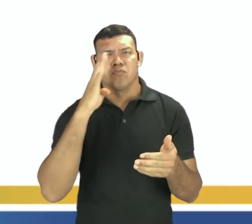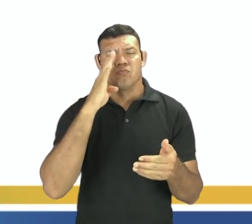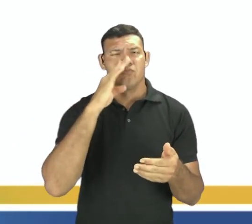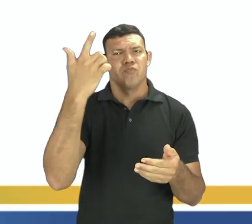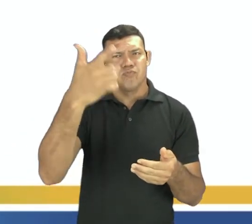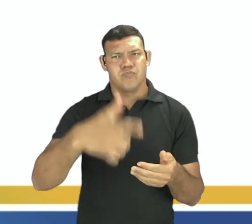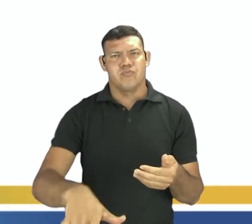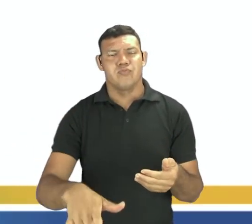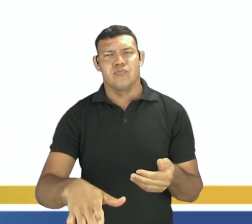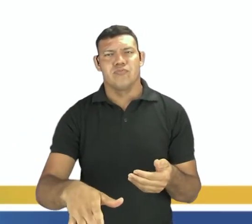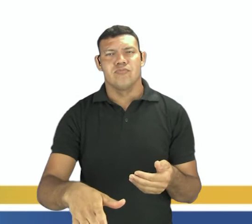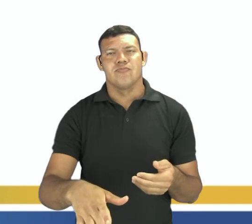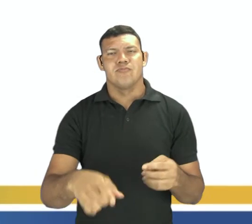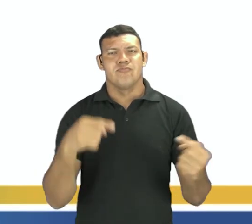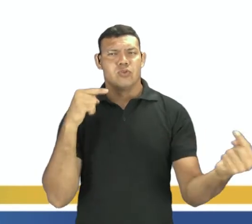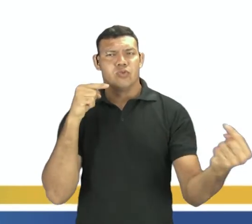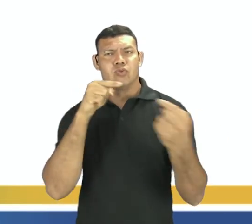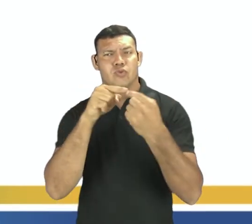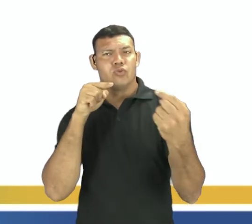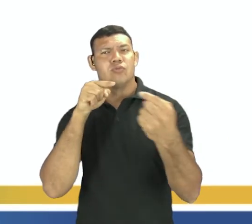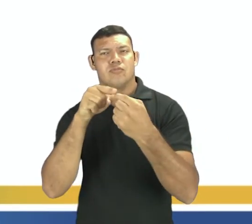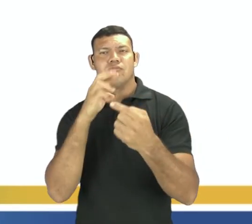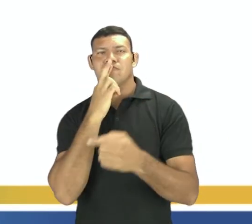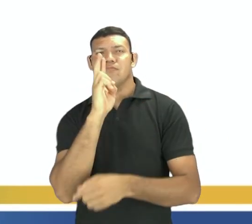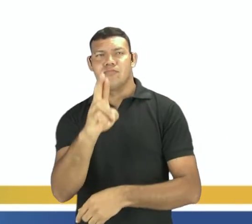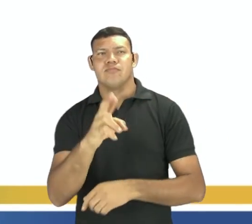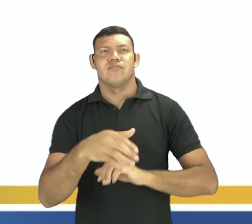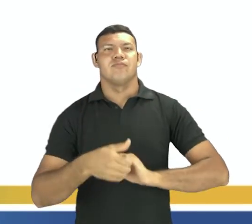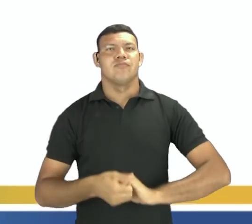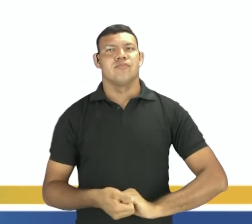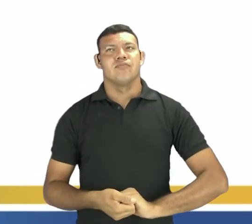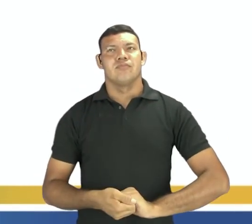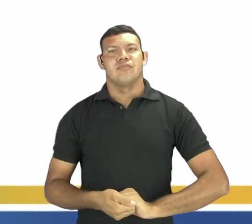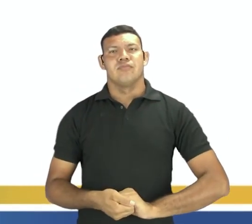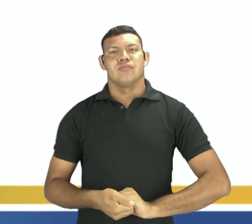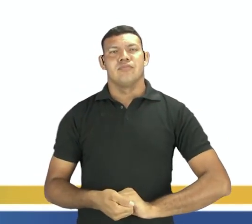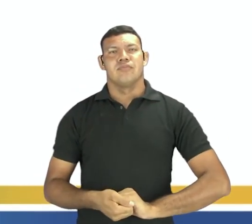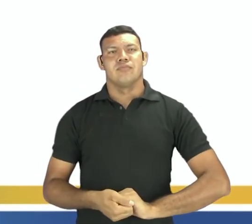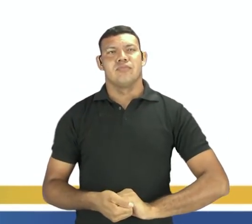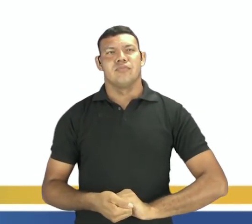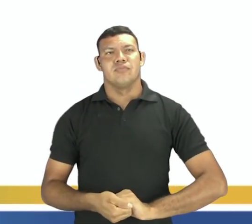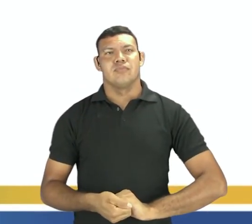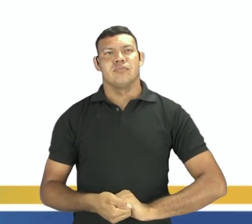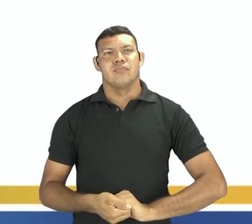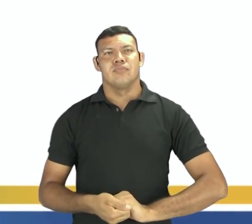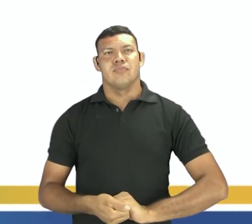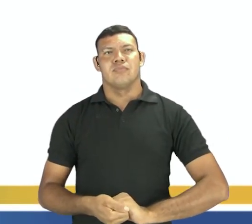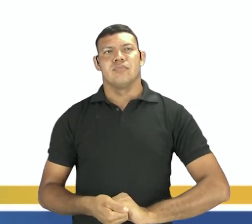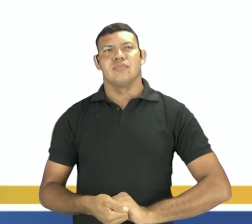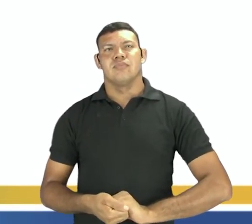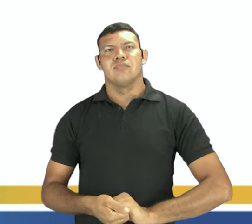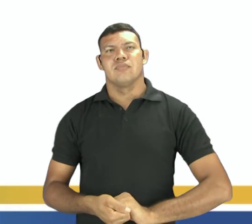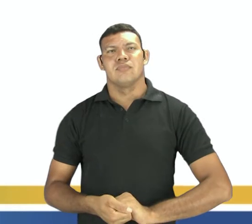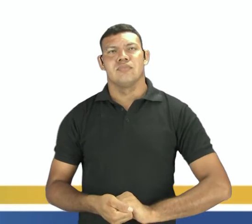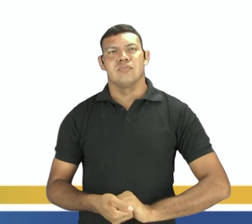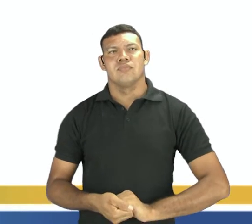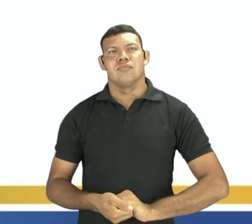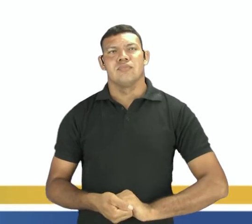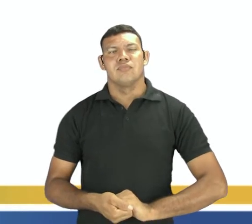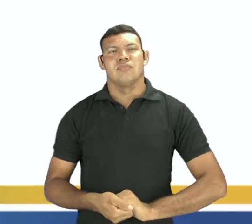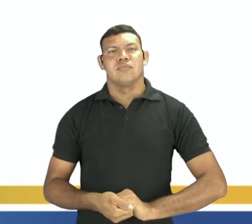vocês fizeram. Tudo bem? So let's go on, guys. Put the sentences into the